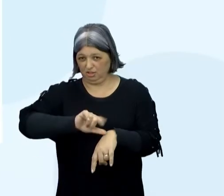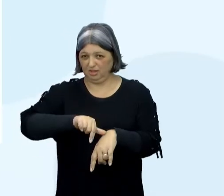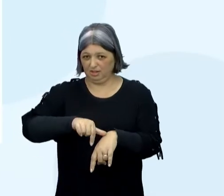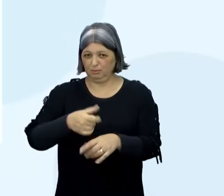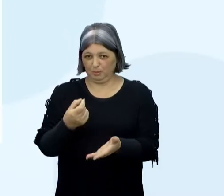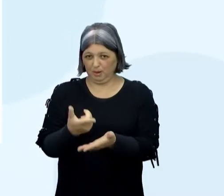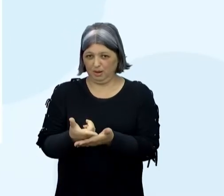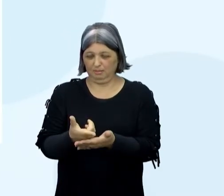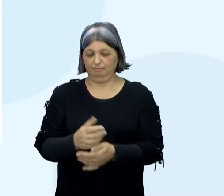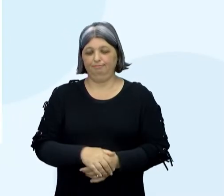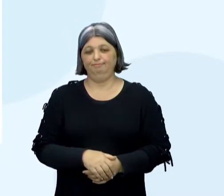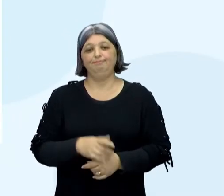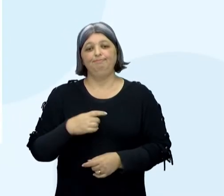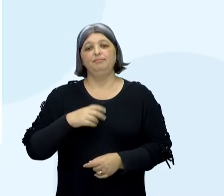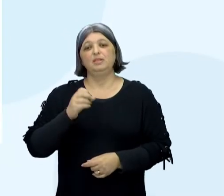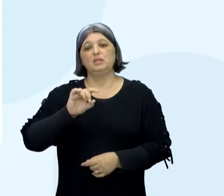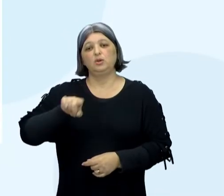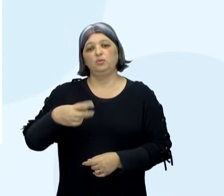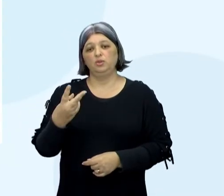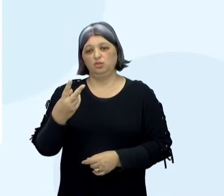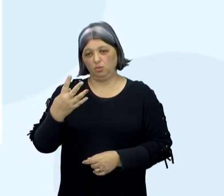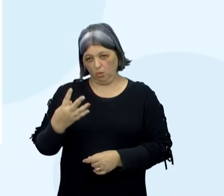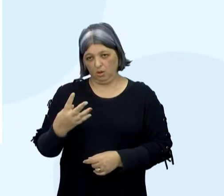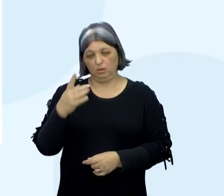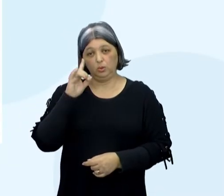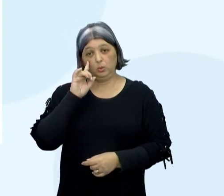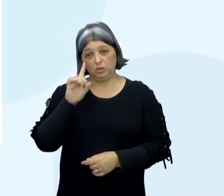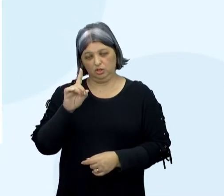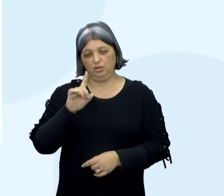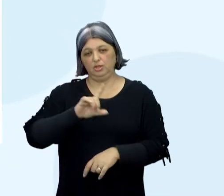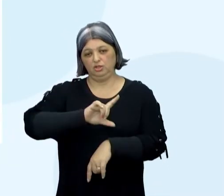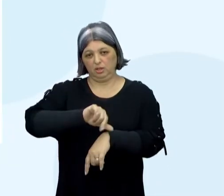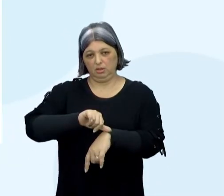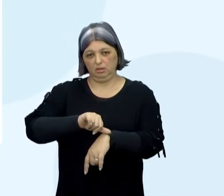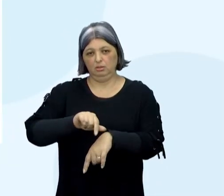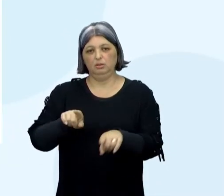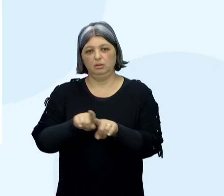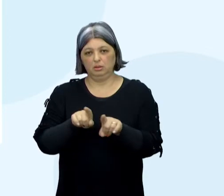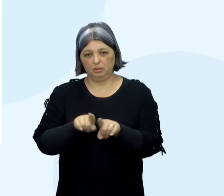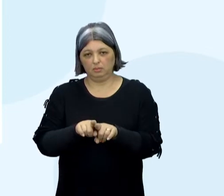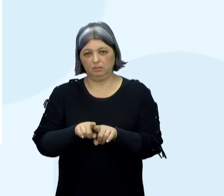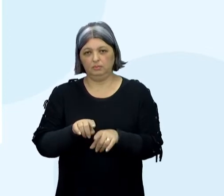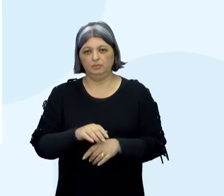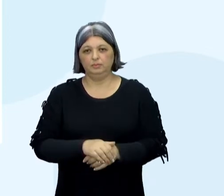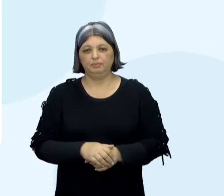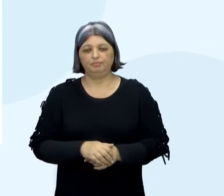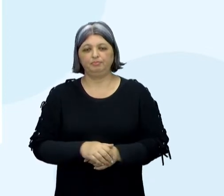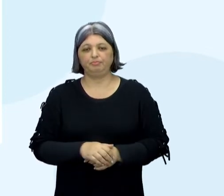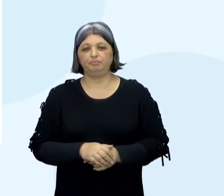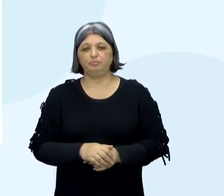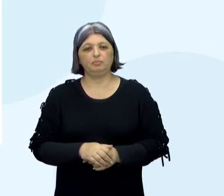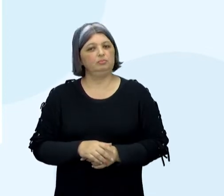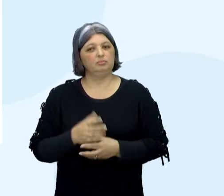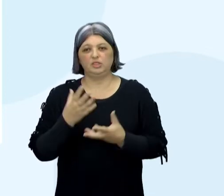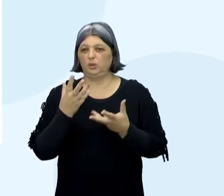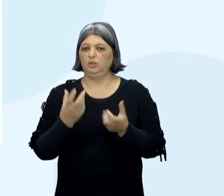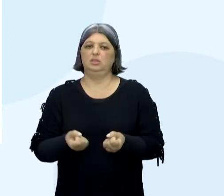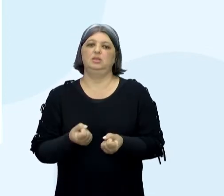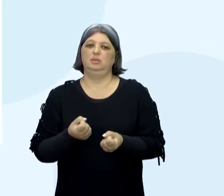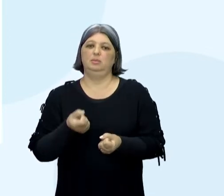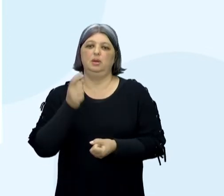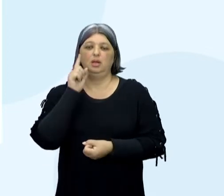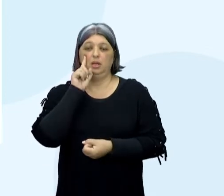caso, 0,24 a mais por um dia de atraso. E ainda ele fala, não receber